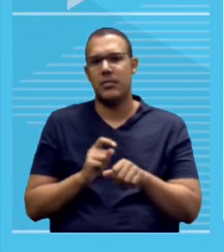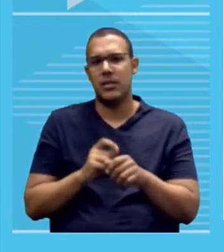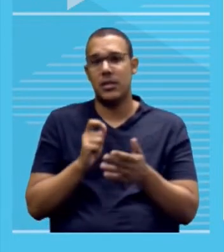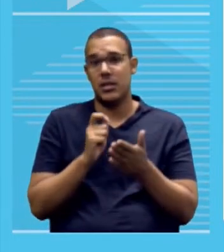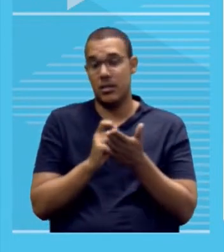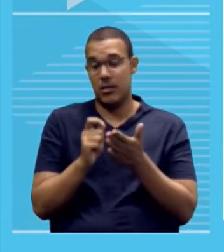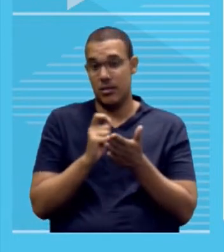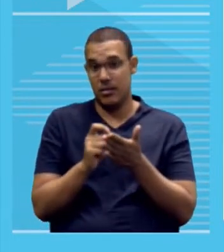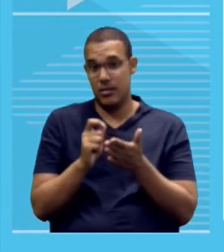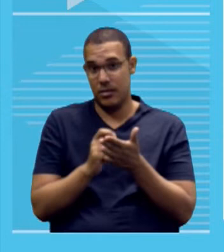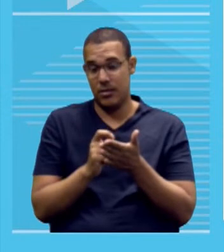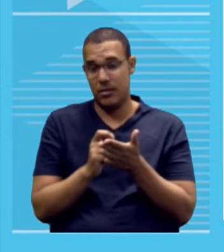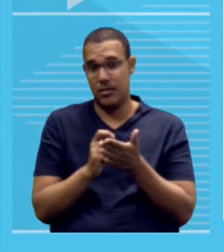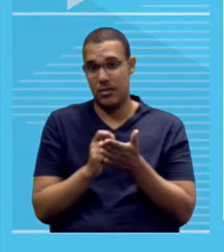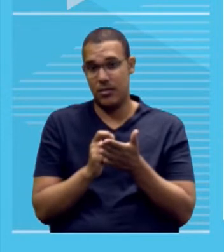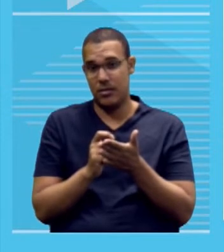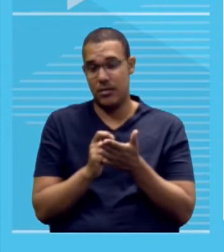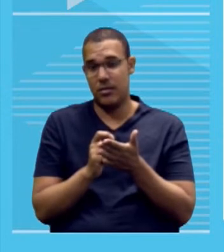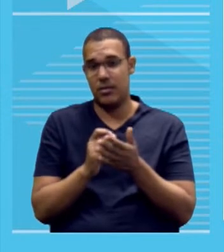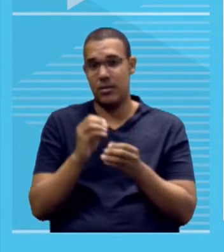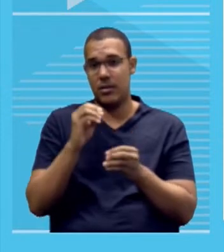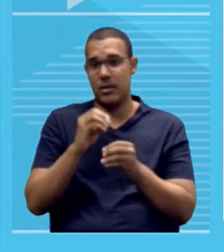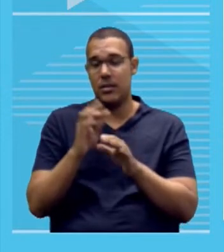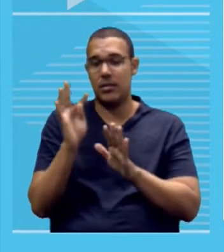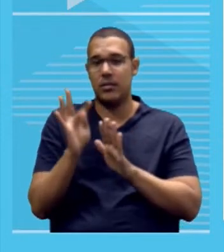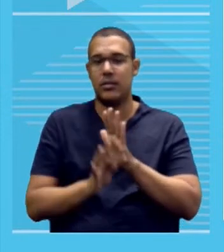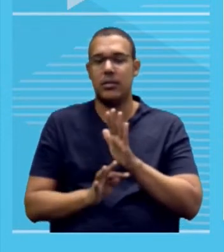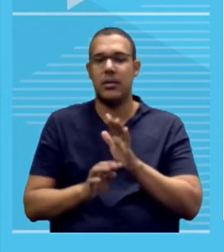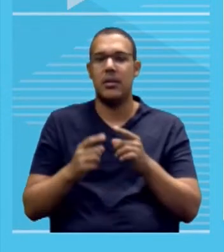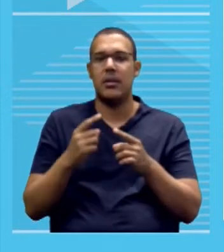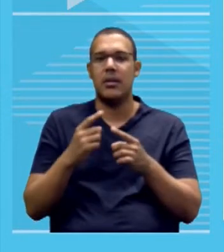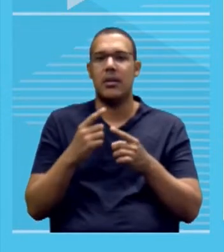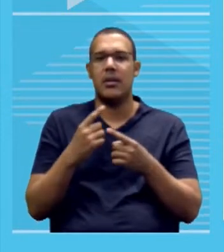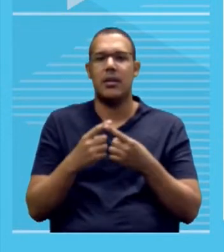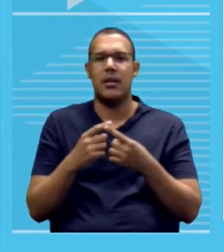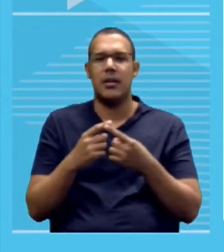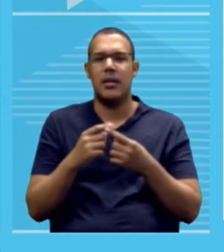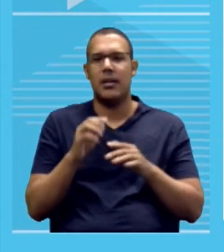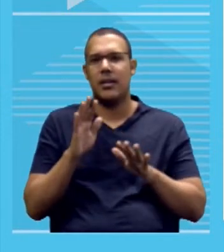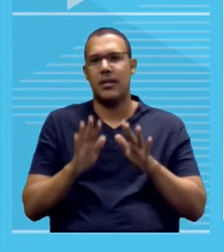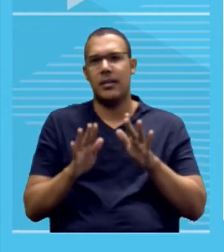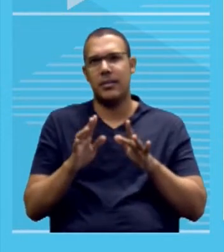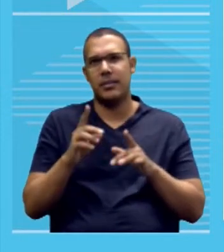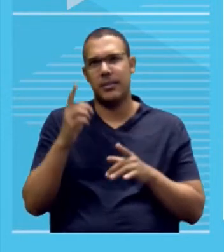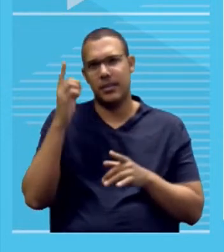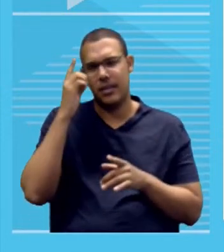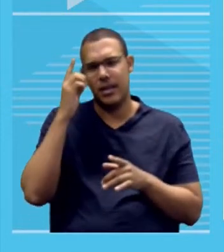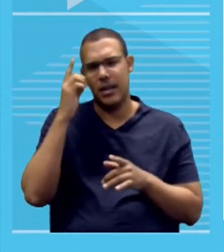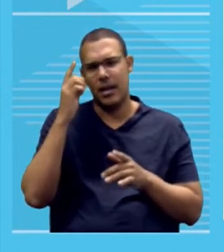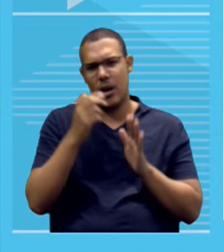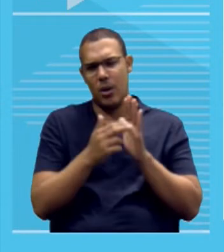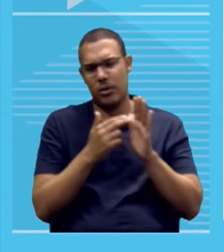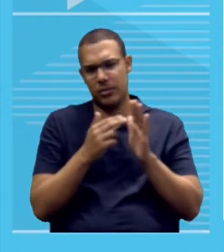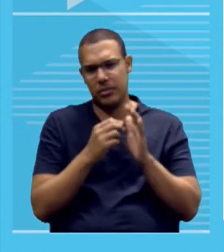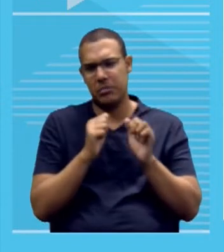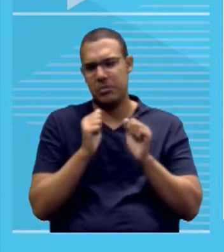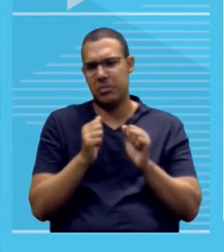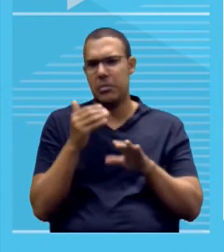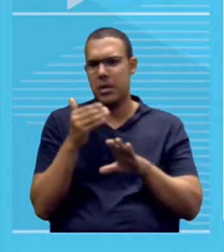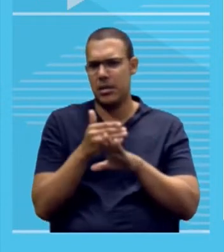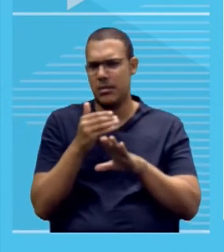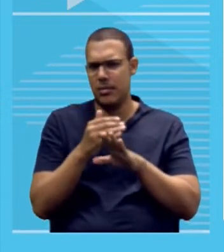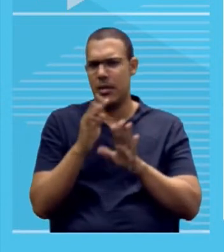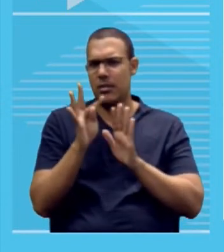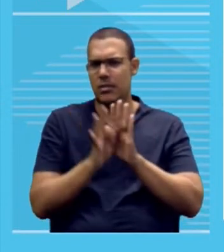e me inscrevendo no texto né gente muitas vezes as pessoas pensam que a o autor ele pode se colocar no texto